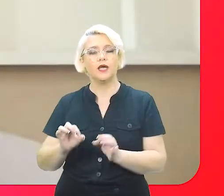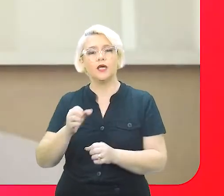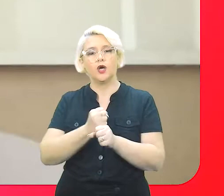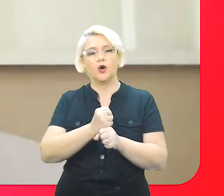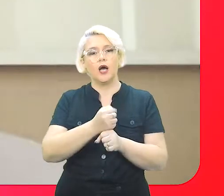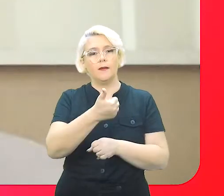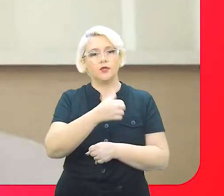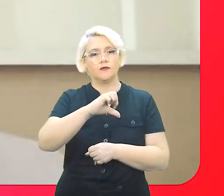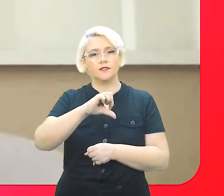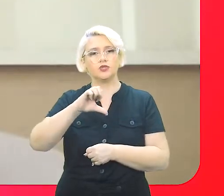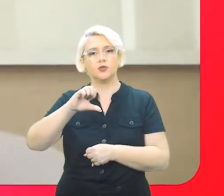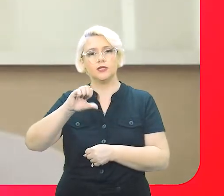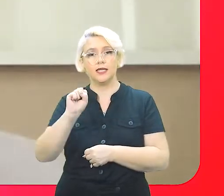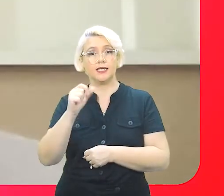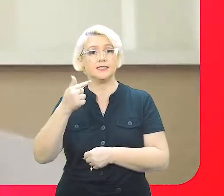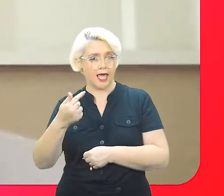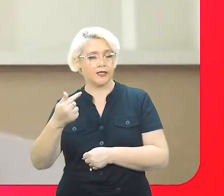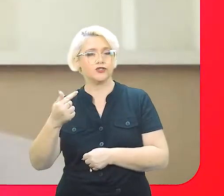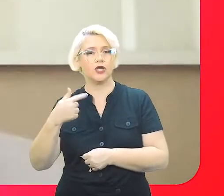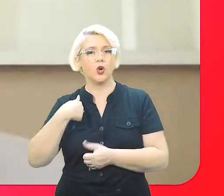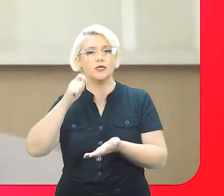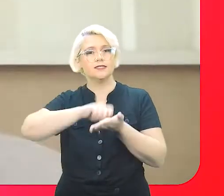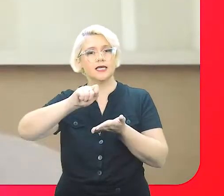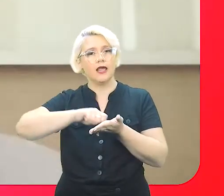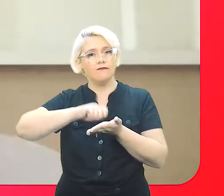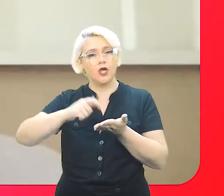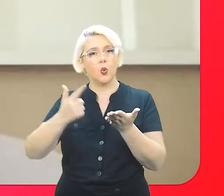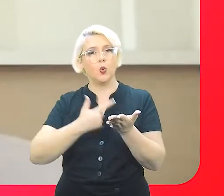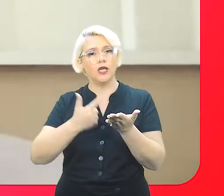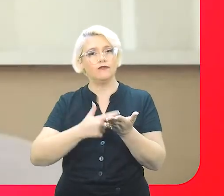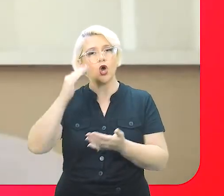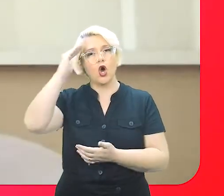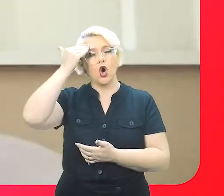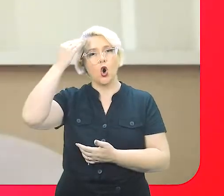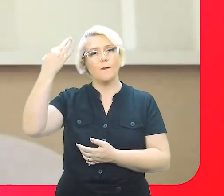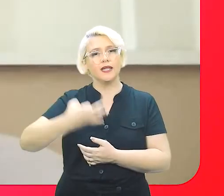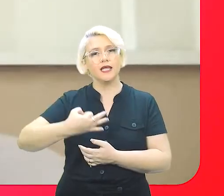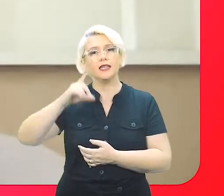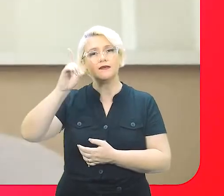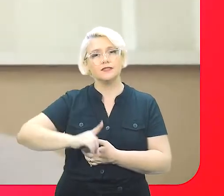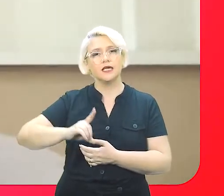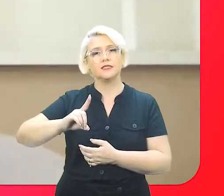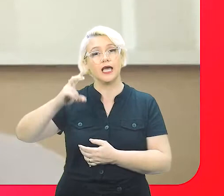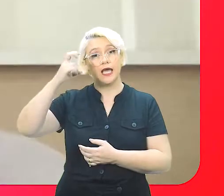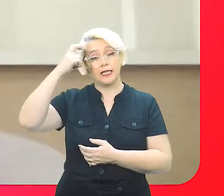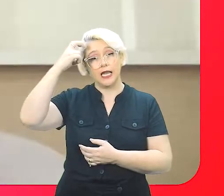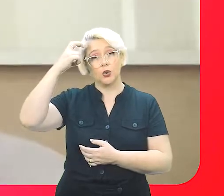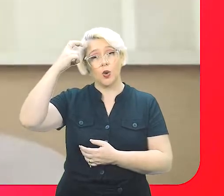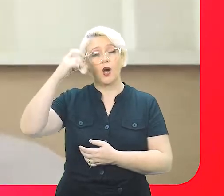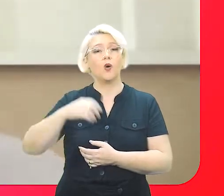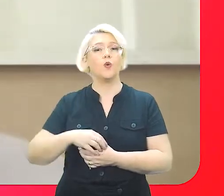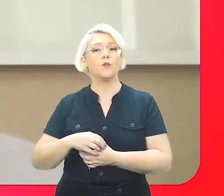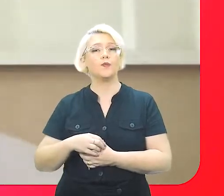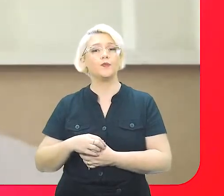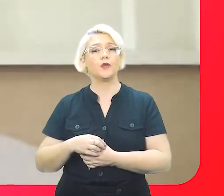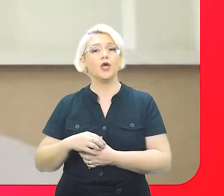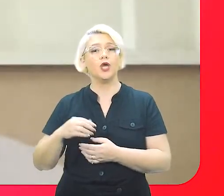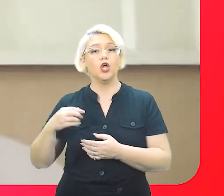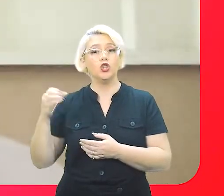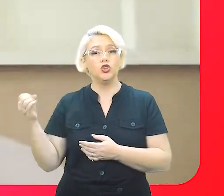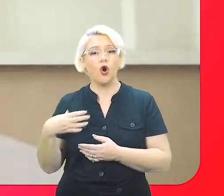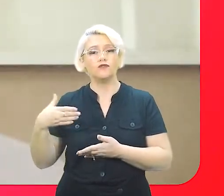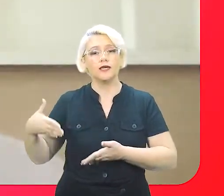de 1987, quando eu escrevi o meu livro Compreendendo a Deficiência Intelectual, Novos